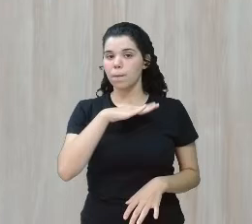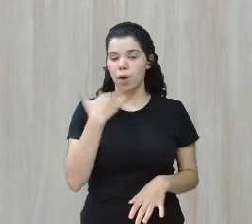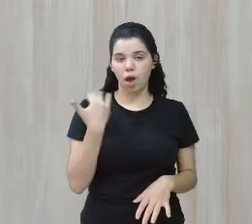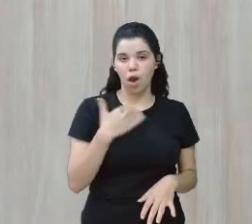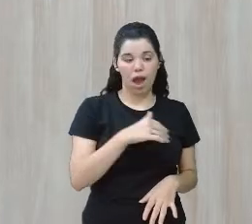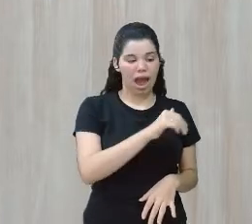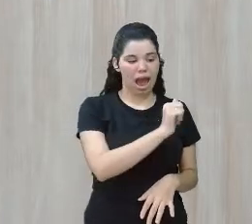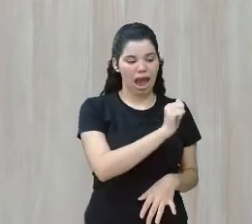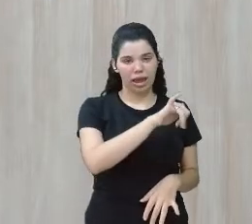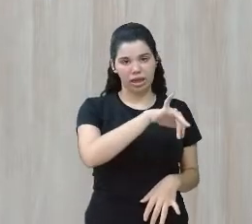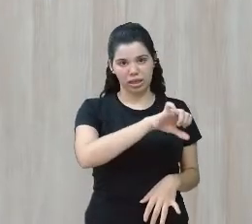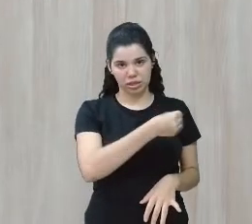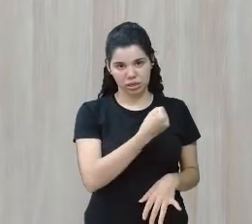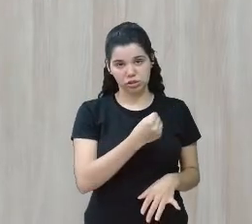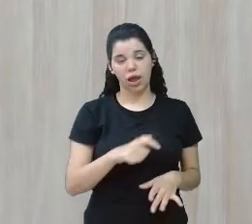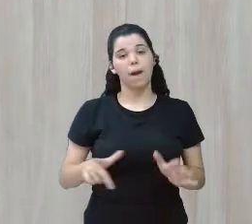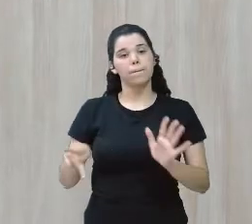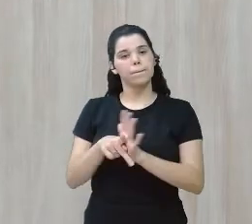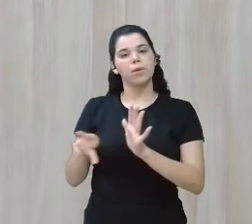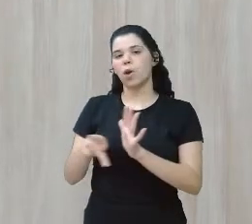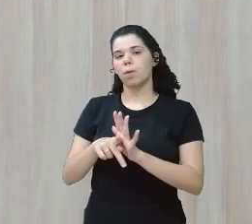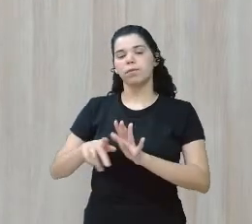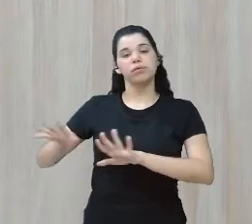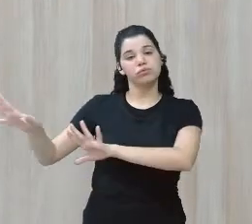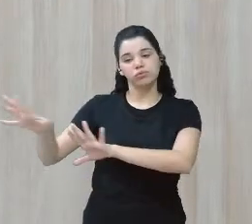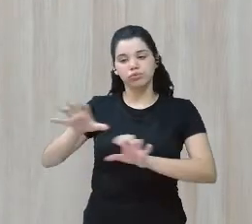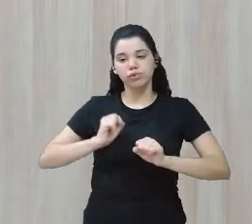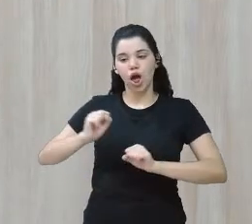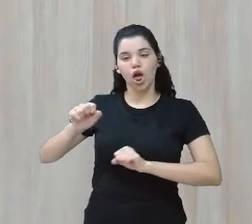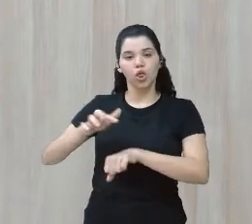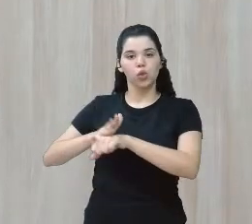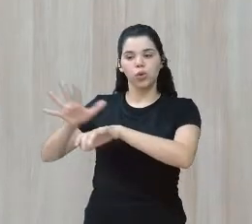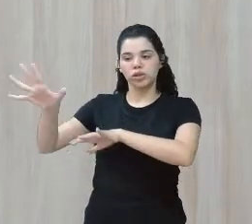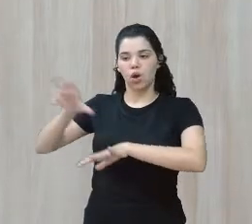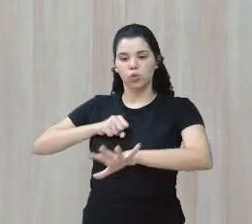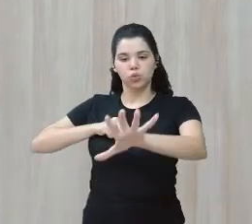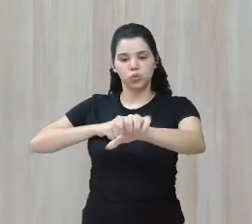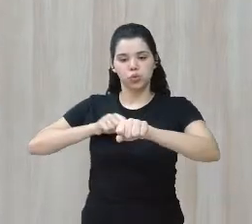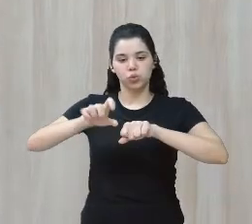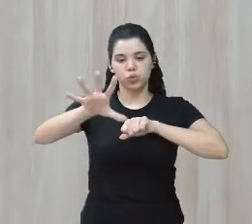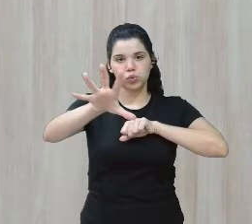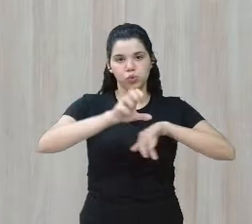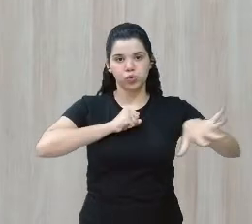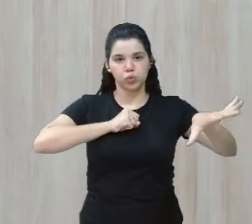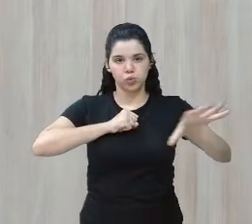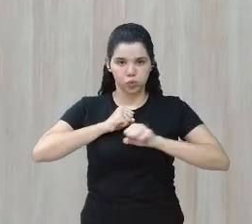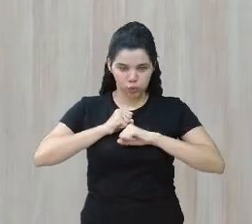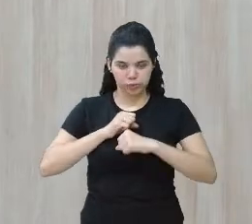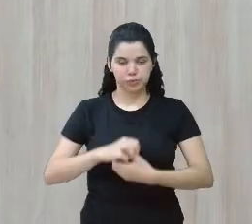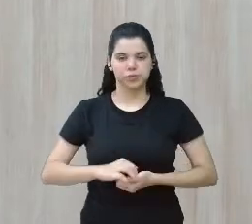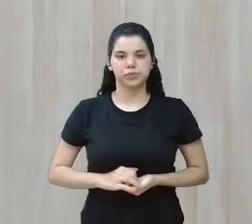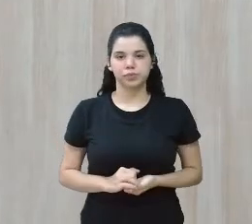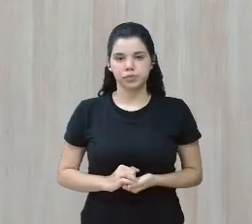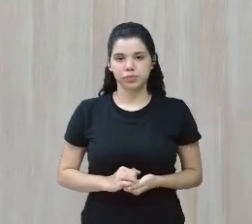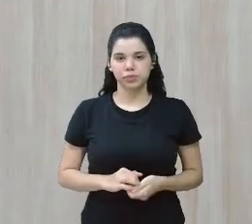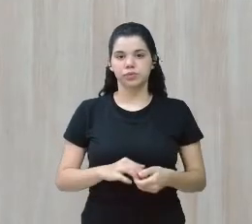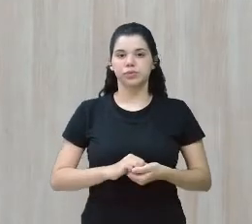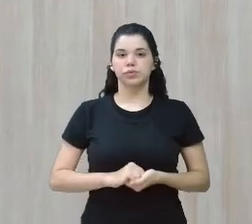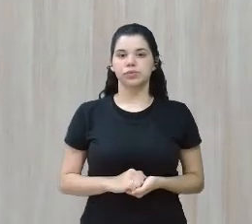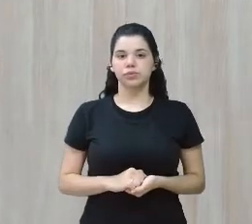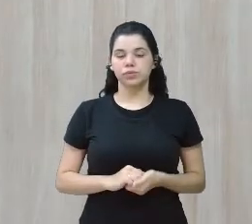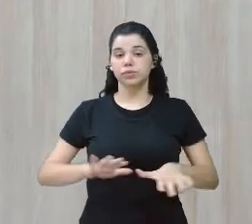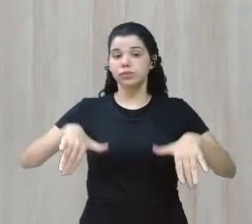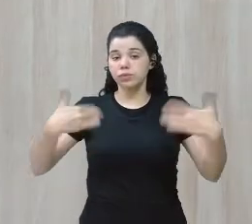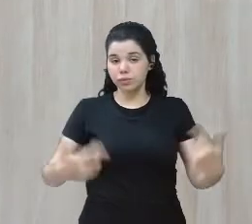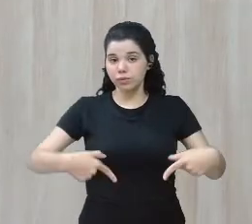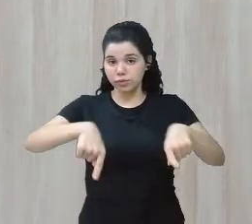AIDS, ela faleceu das doenças que você pode adquirir com portadora do vírus da AIDS e já com a doença.